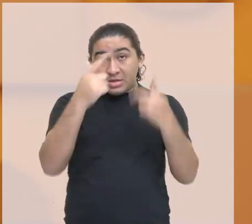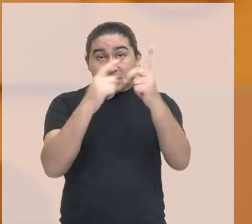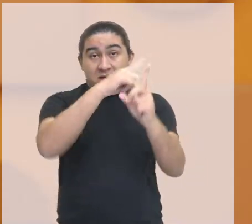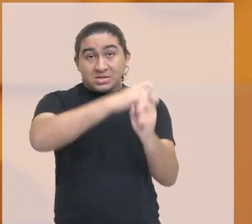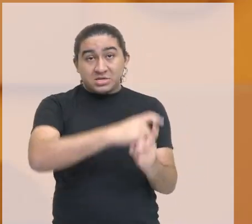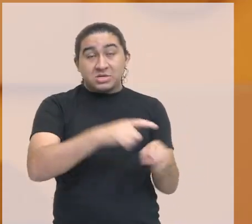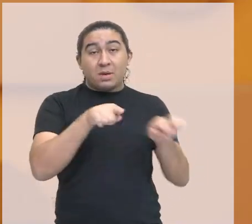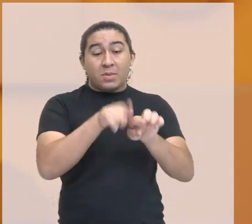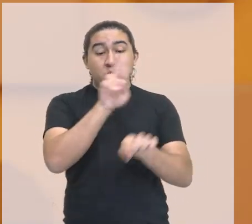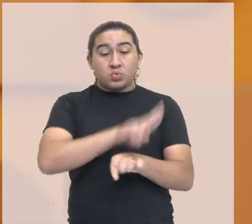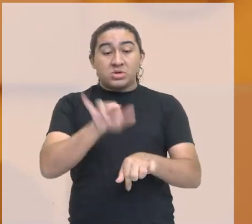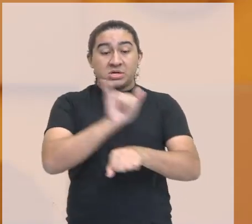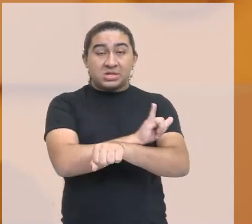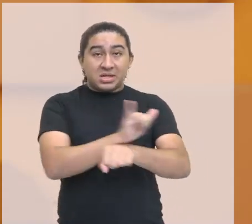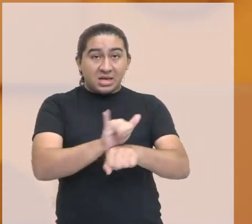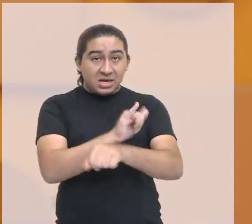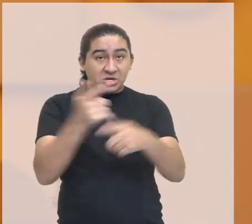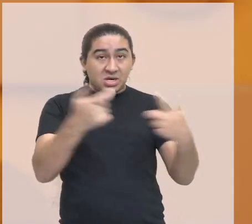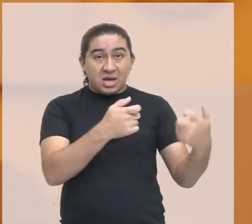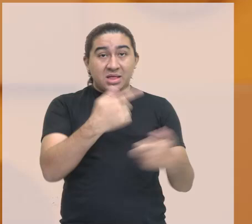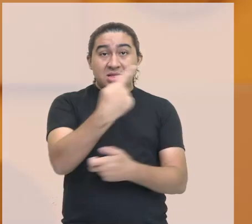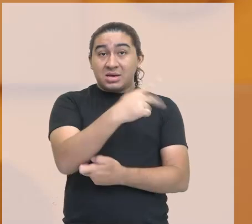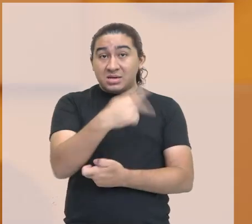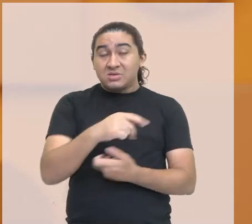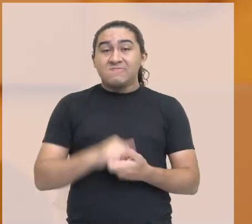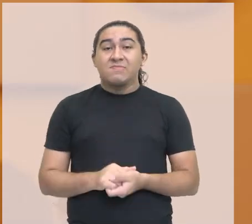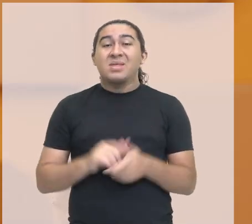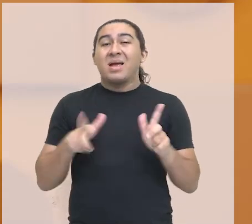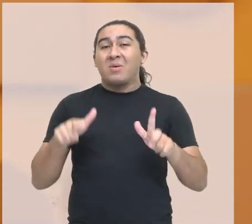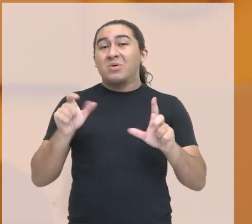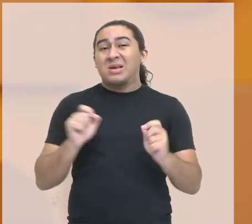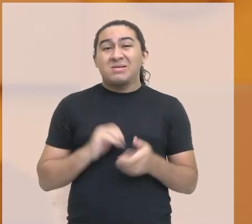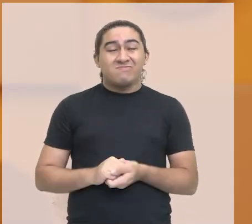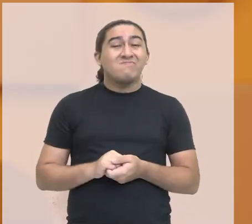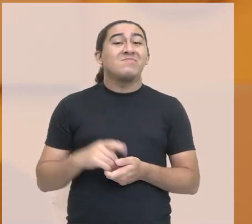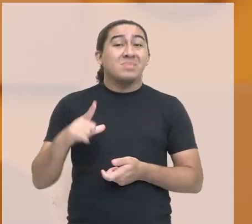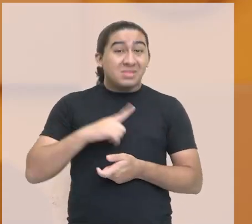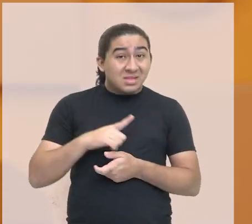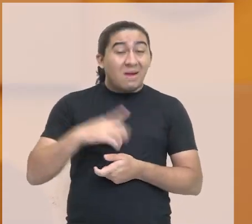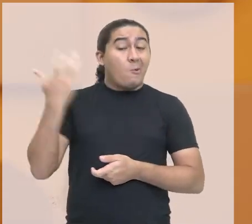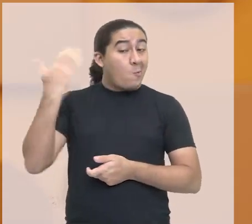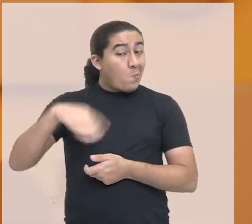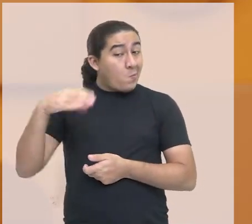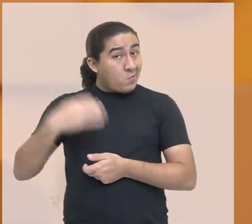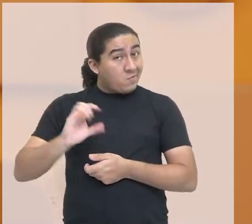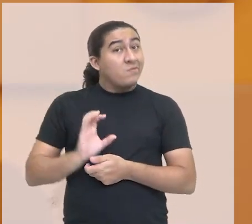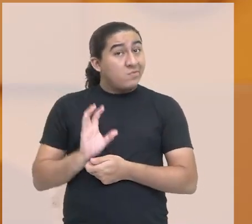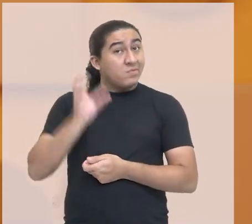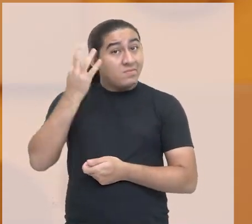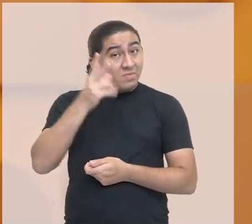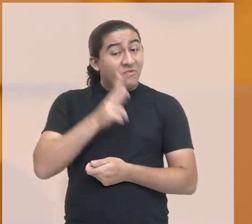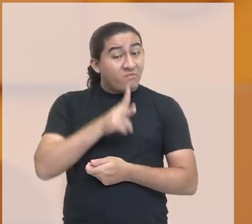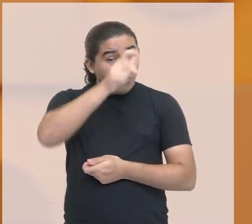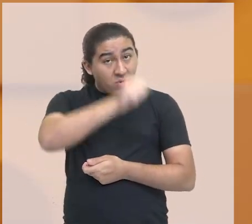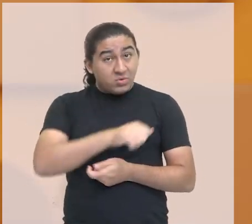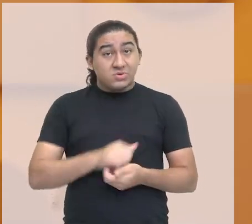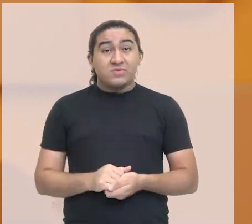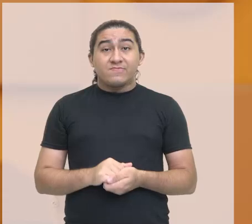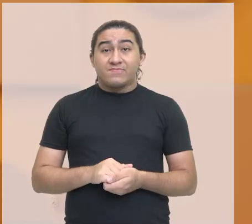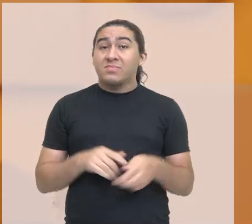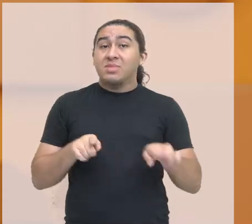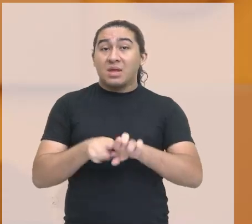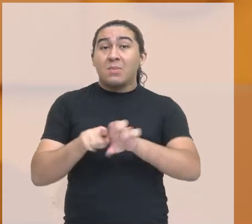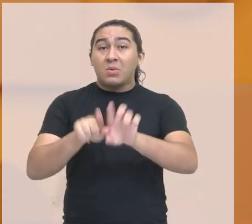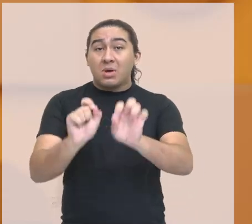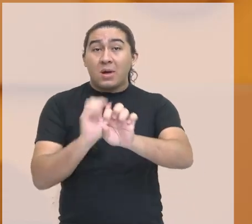guerra da Blitzkrieg, ou Guerra Relâmpago, foi devastador. E por pouco, digo por pouco mesmo,